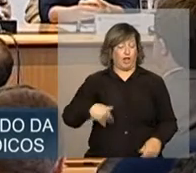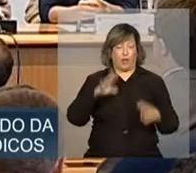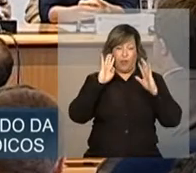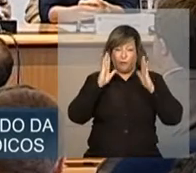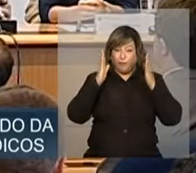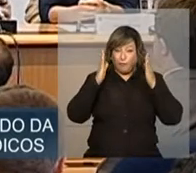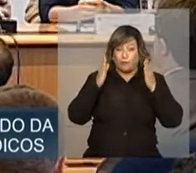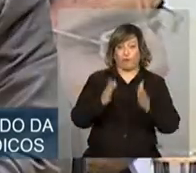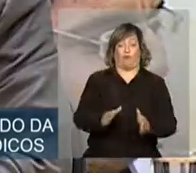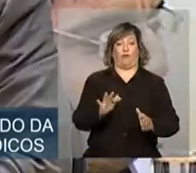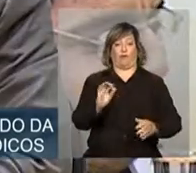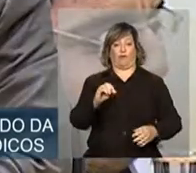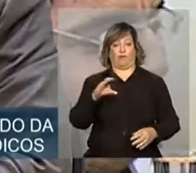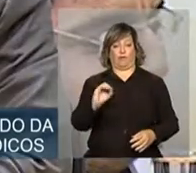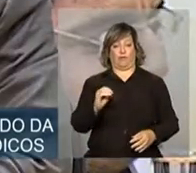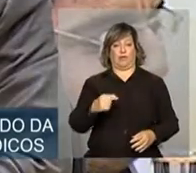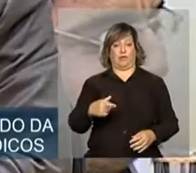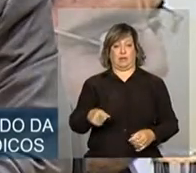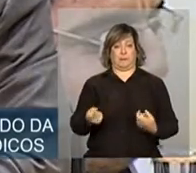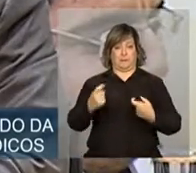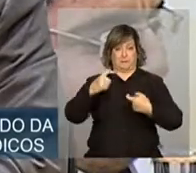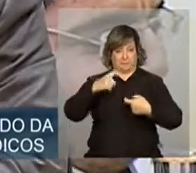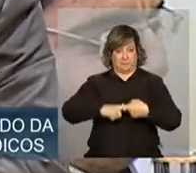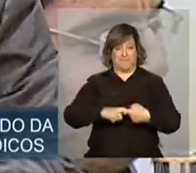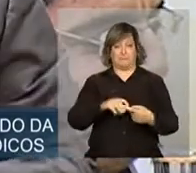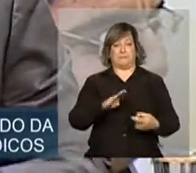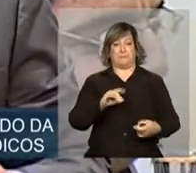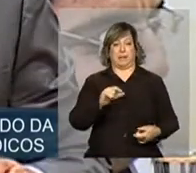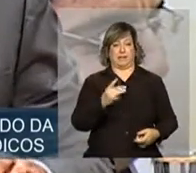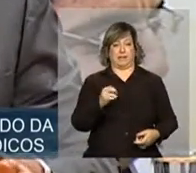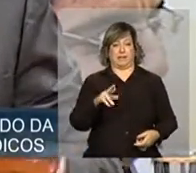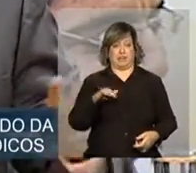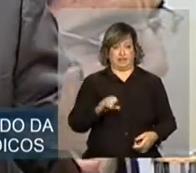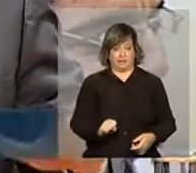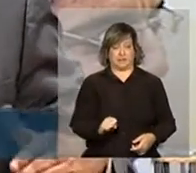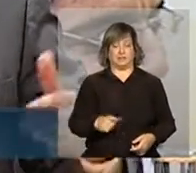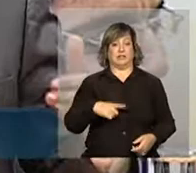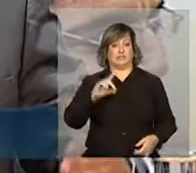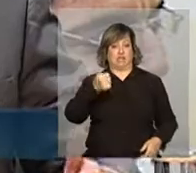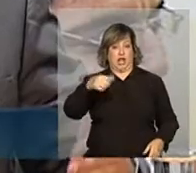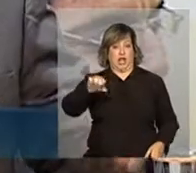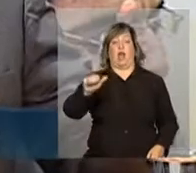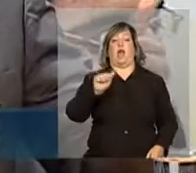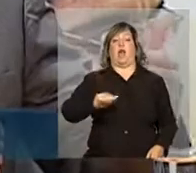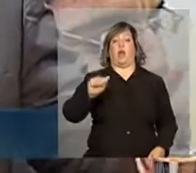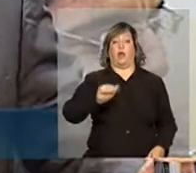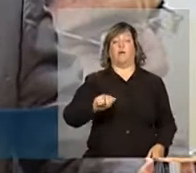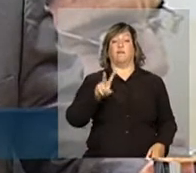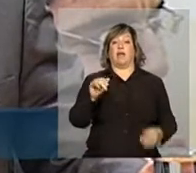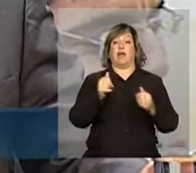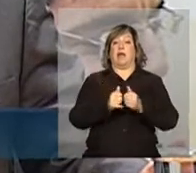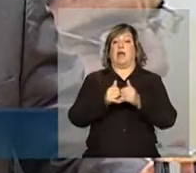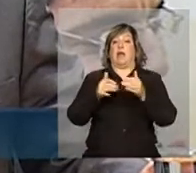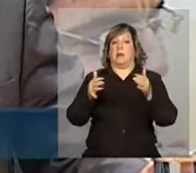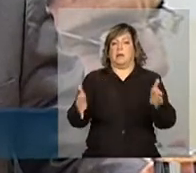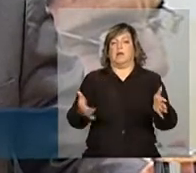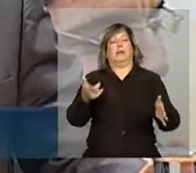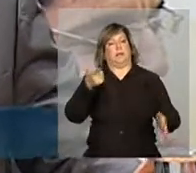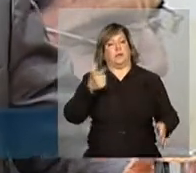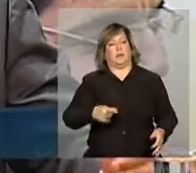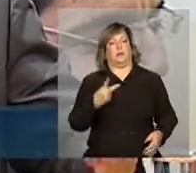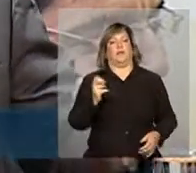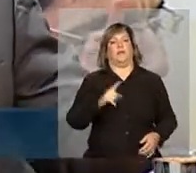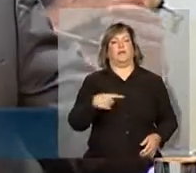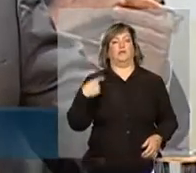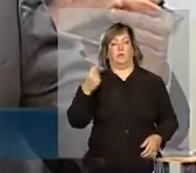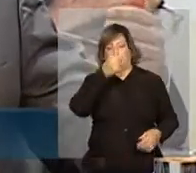nessas parcerias bilaterais parcerias coletivas no dia Dezenove de agosto nós vamos abrir mais uma vez para os municípios se